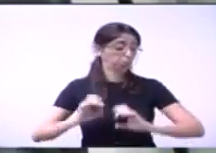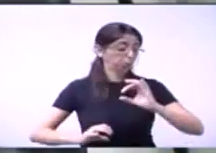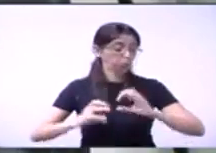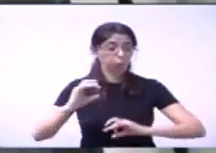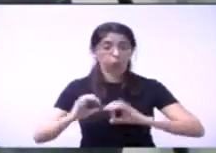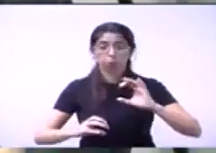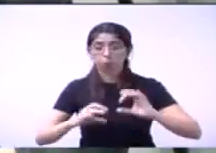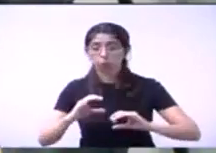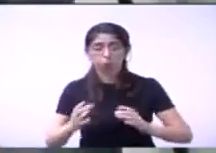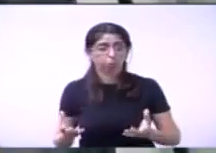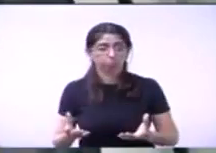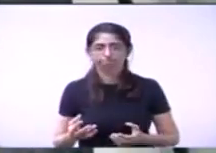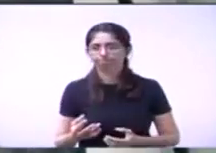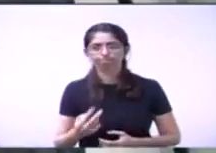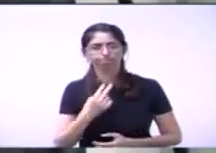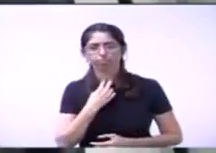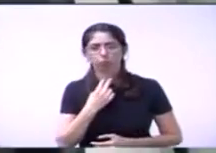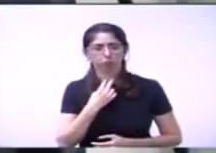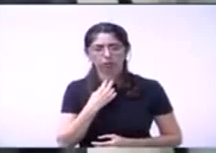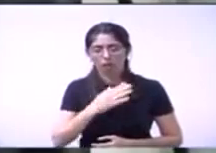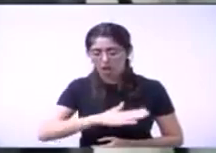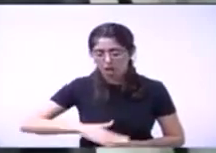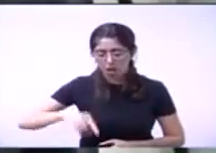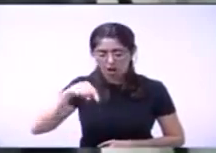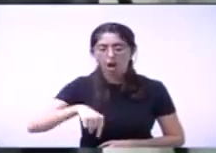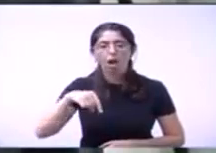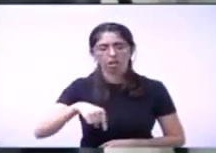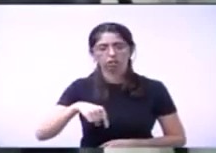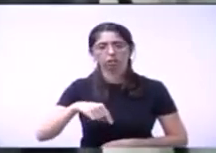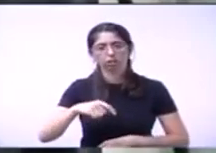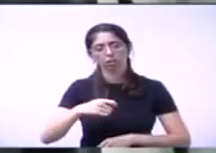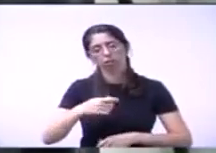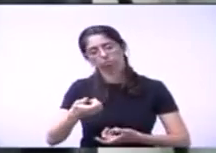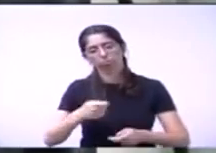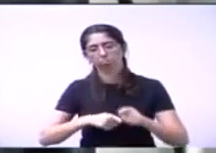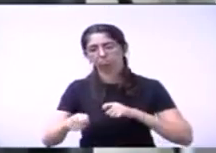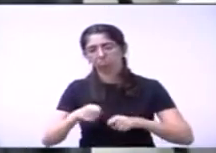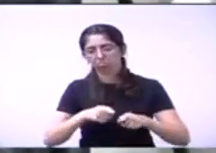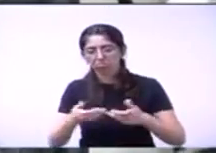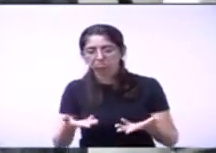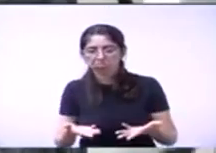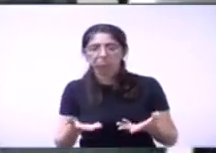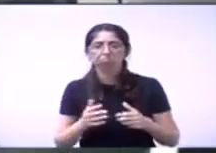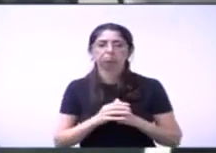já estava muito conturbado nos anos anteriores.